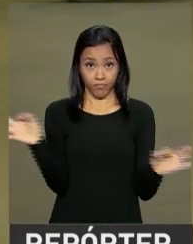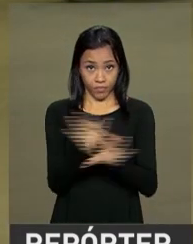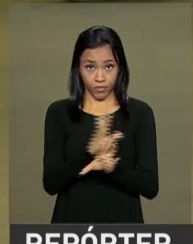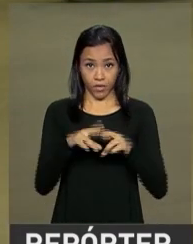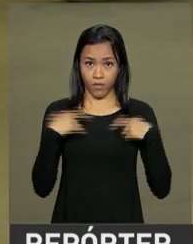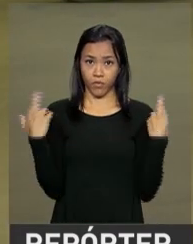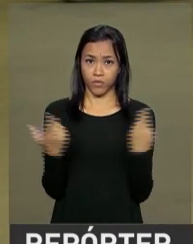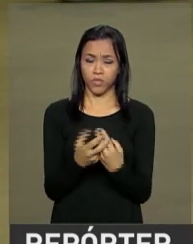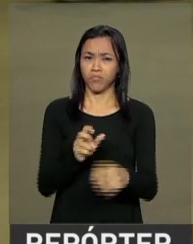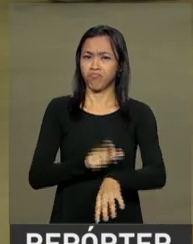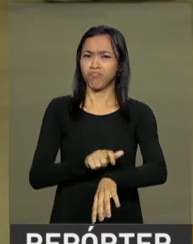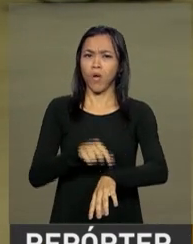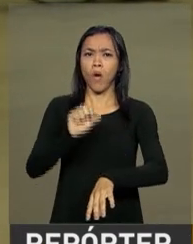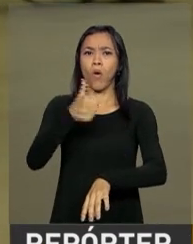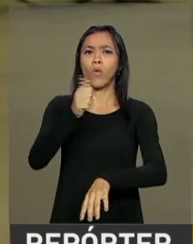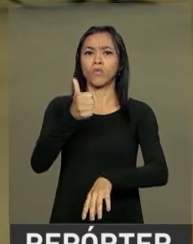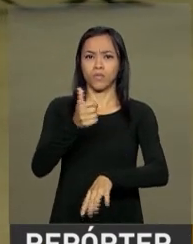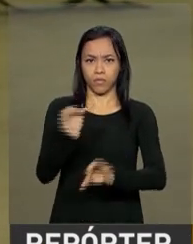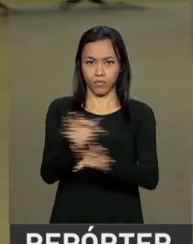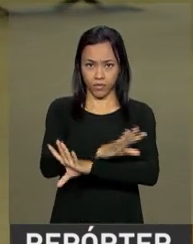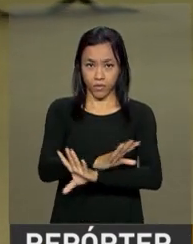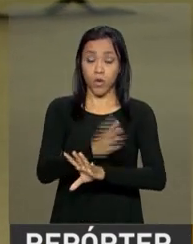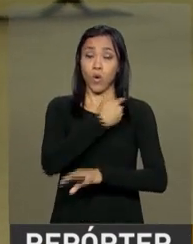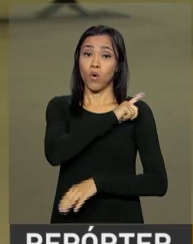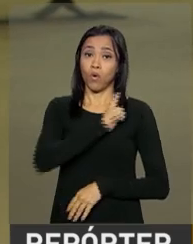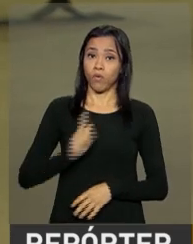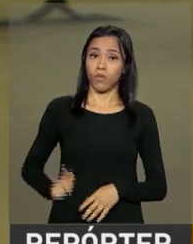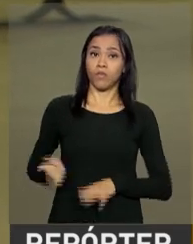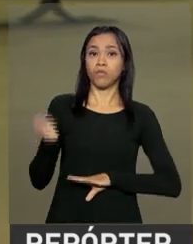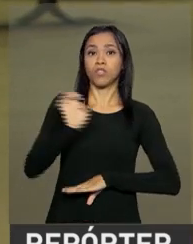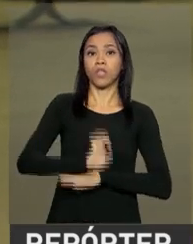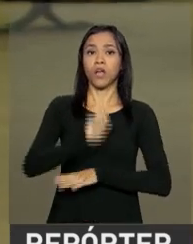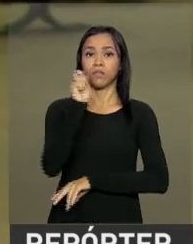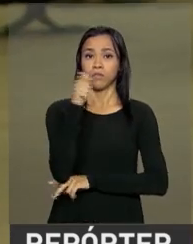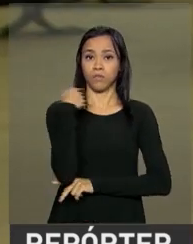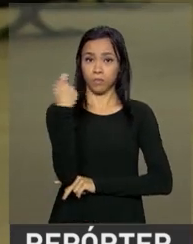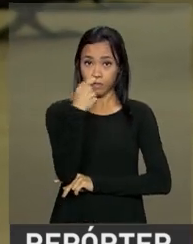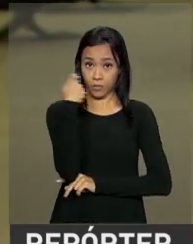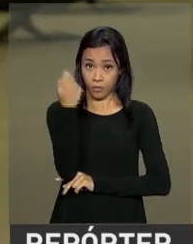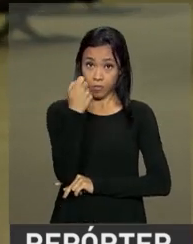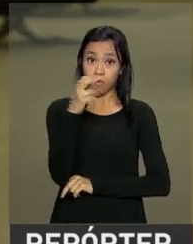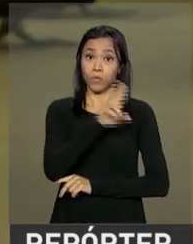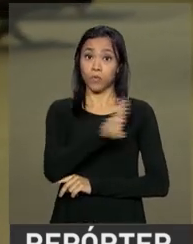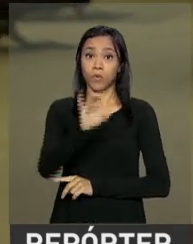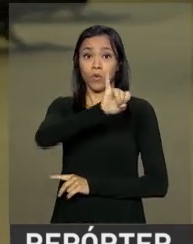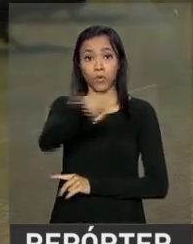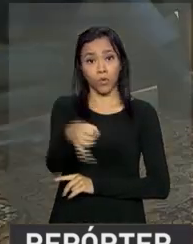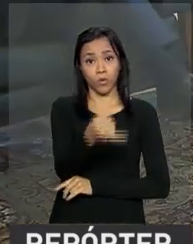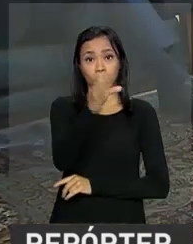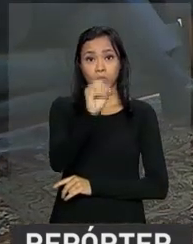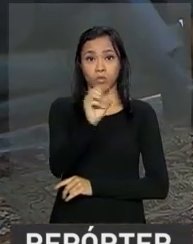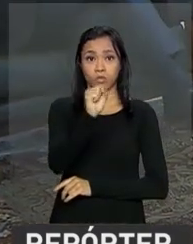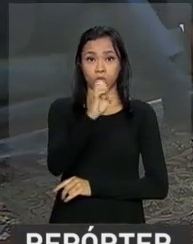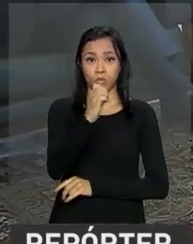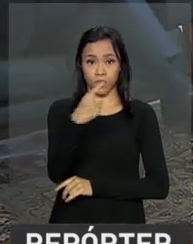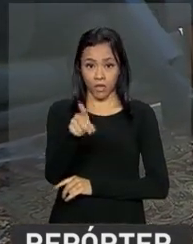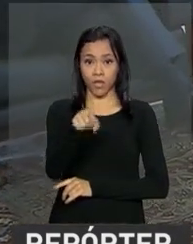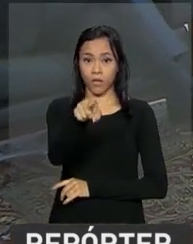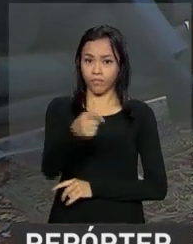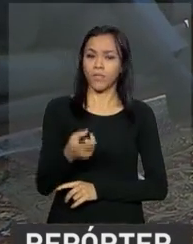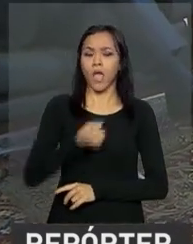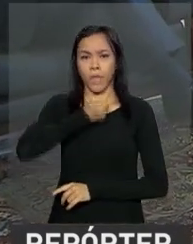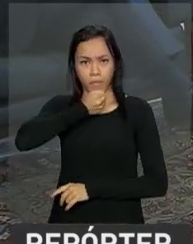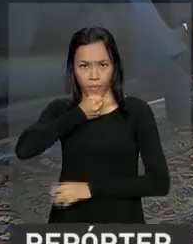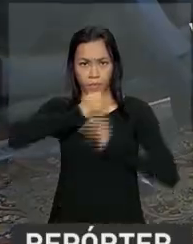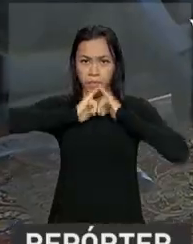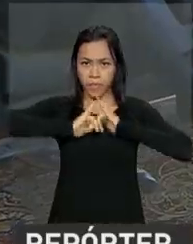por volta das 11 horas, o governador do estado do Rio Grande do Sul, José Ivo Sartori, concedeu uma coletiva aos